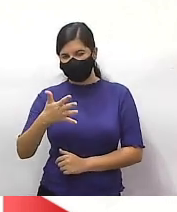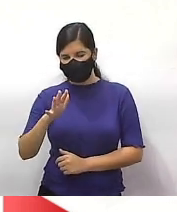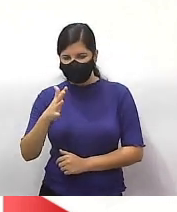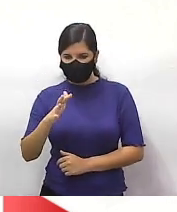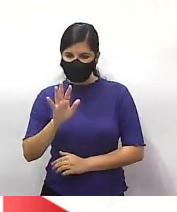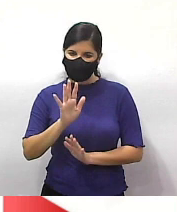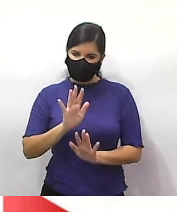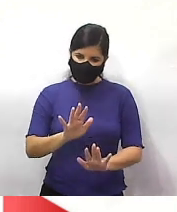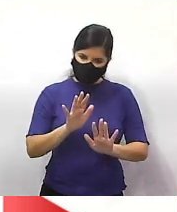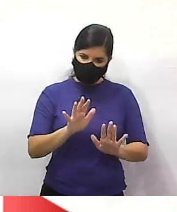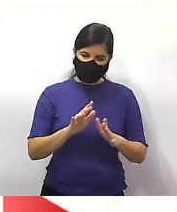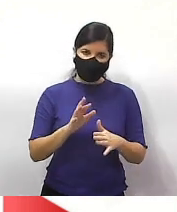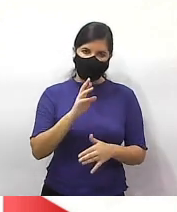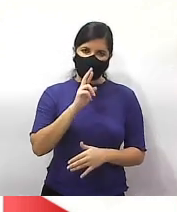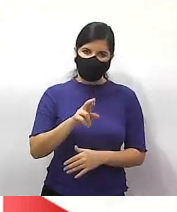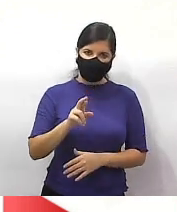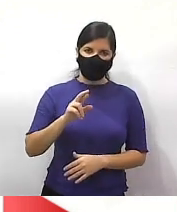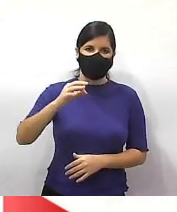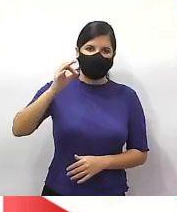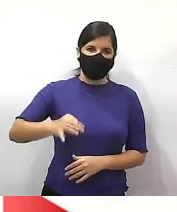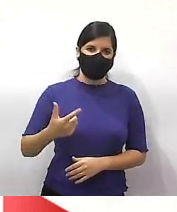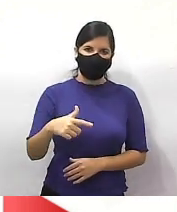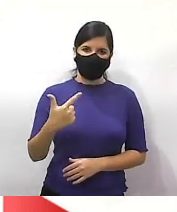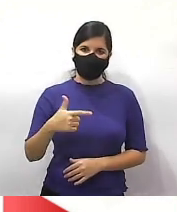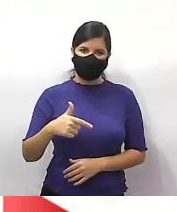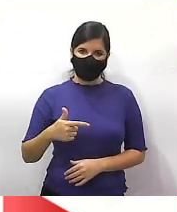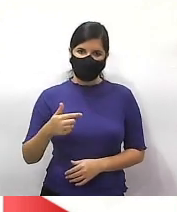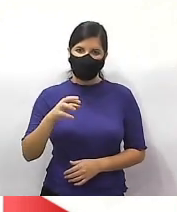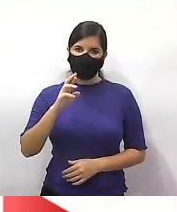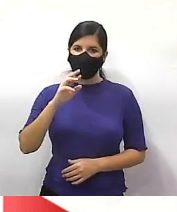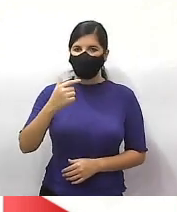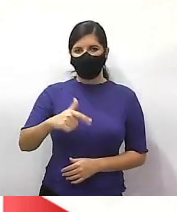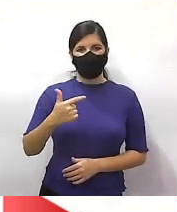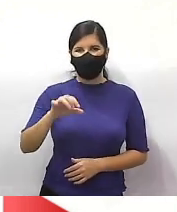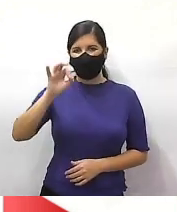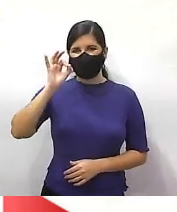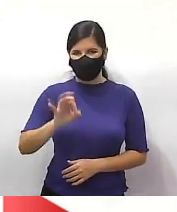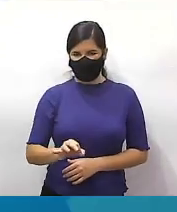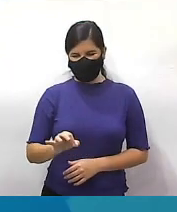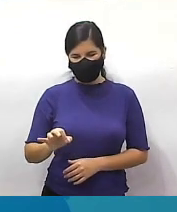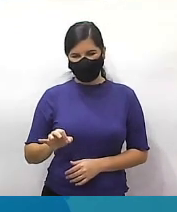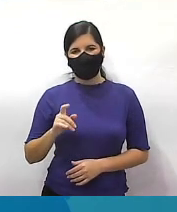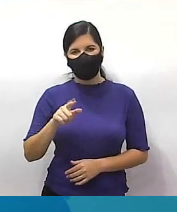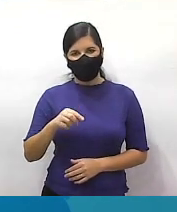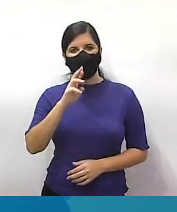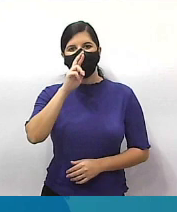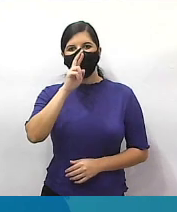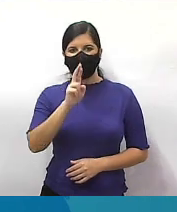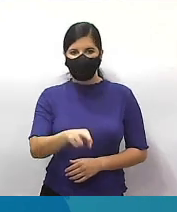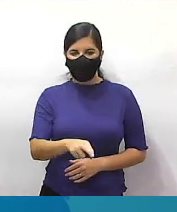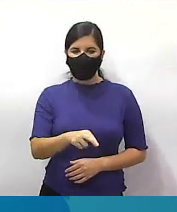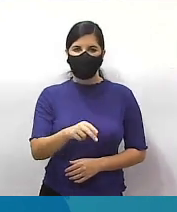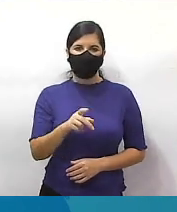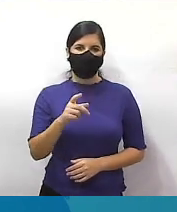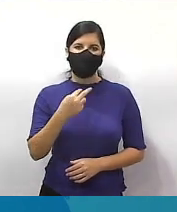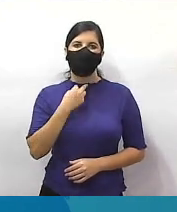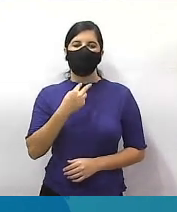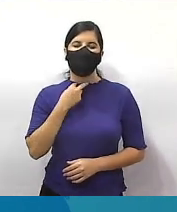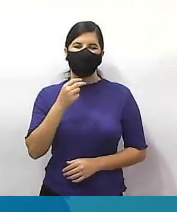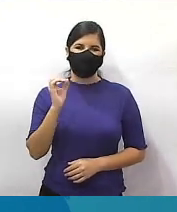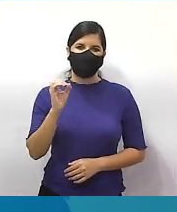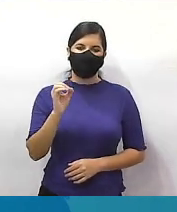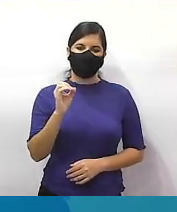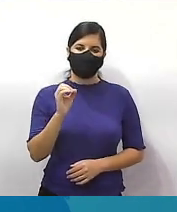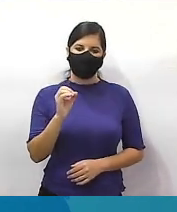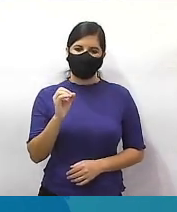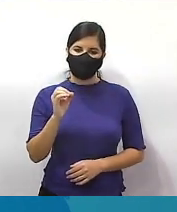aí vai me dar vírgula. Então, a divisão não exata, o resultado não pode ser 0, tá